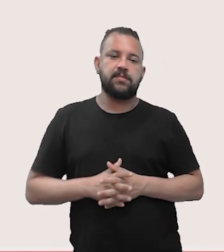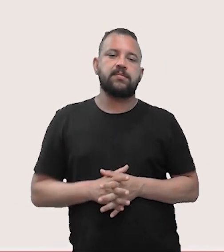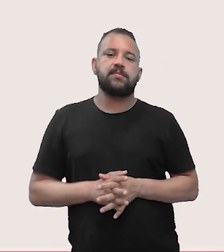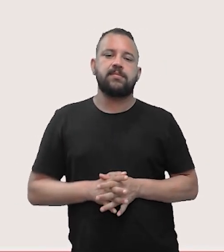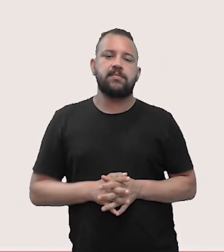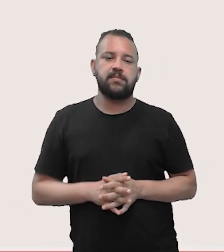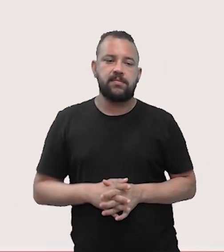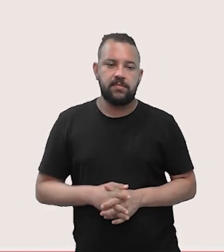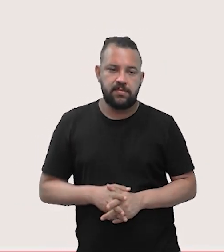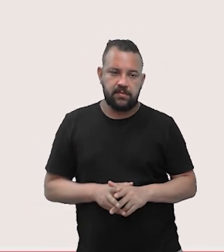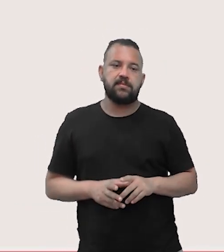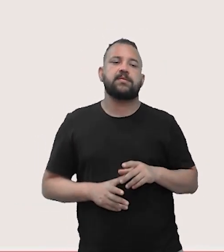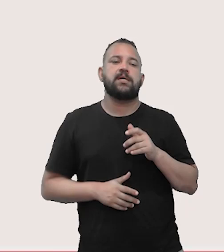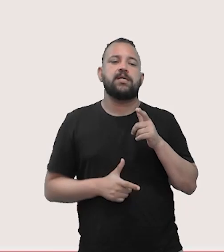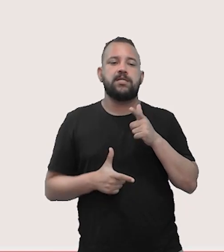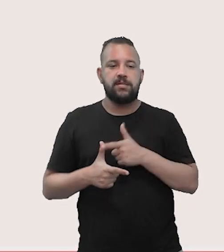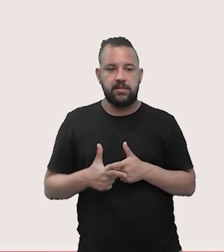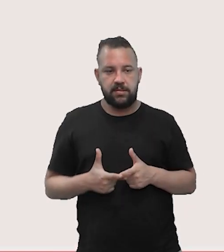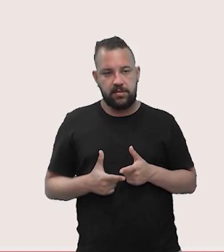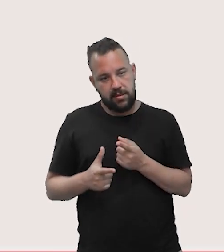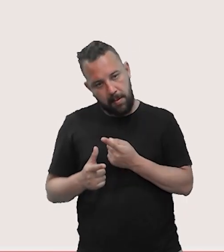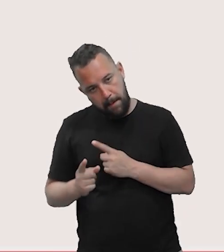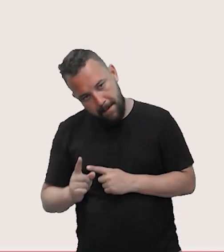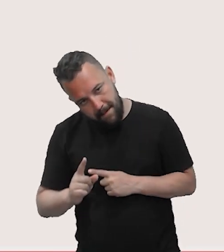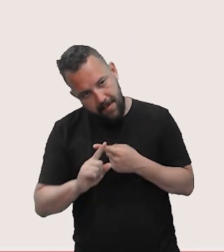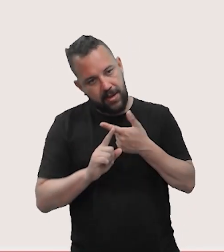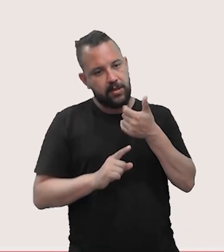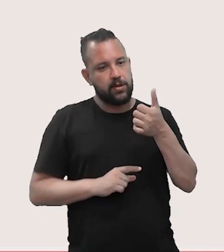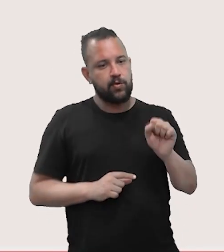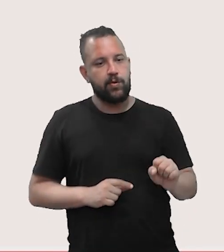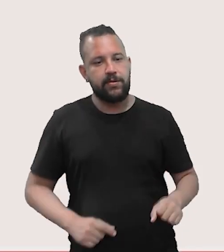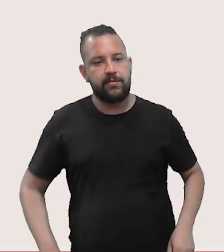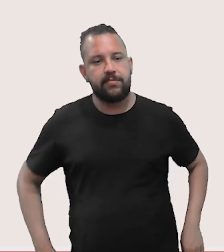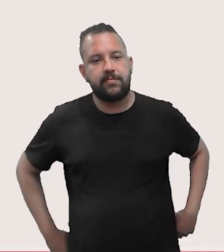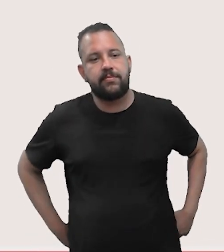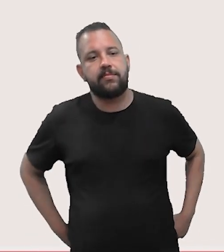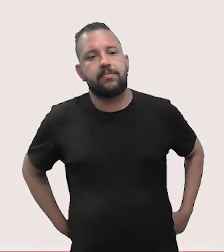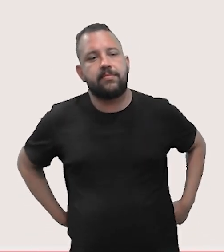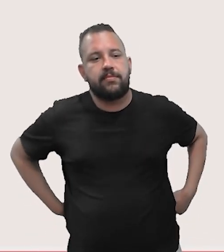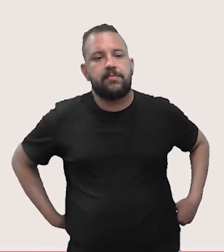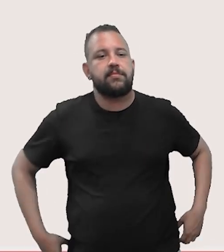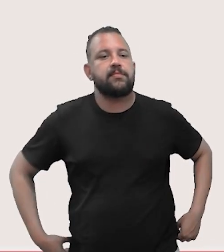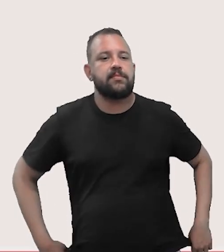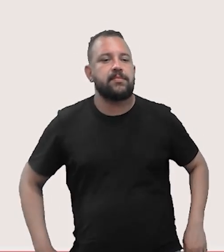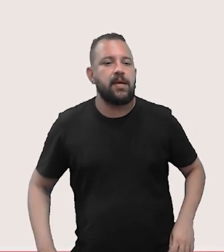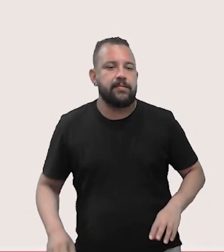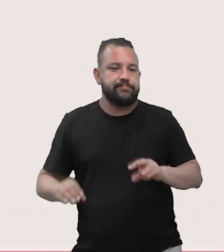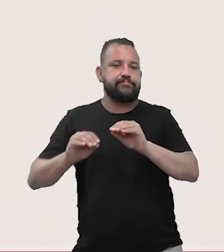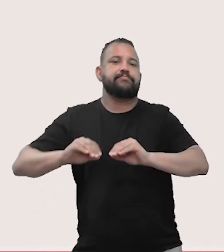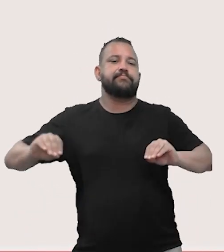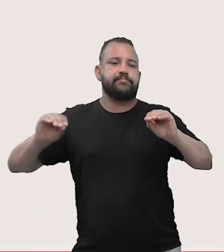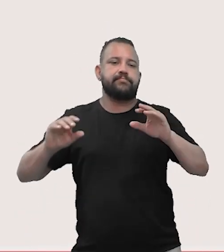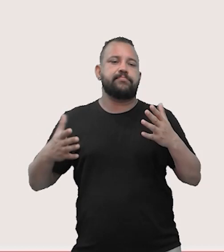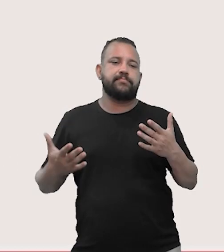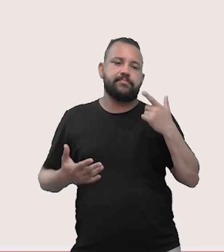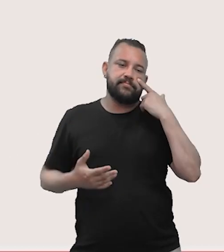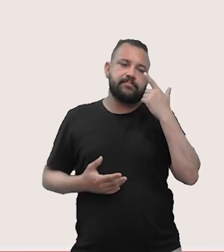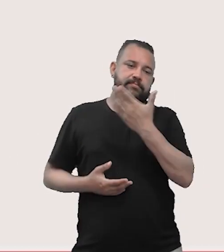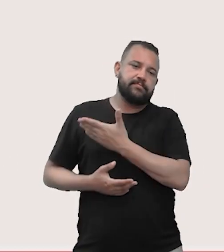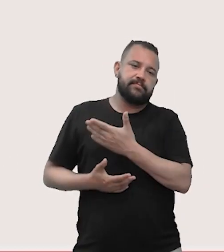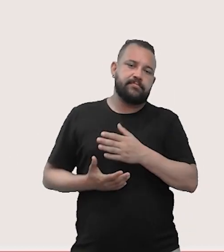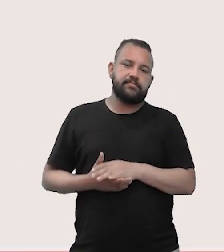para você aqui, ó, o 5, vou multiplicar pelo 18. Vou fazer aqui em cima, ó. Fazer aqui embaixo para você, vê